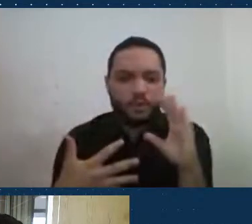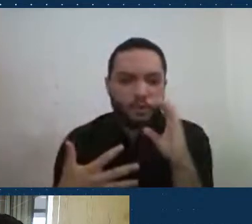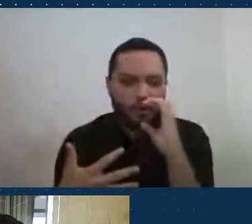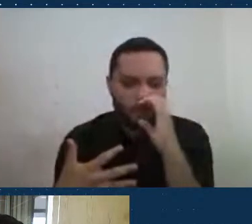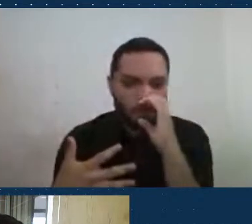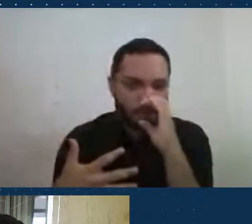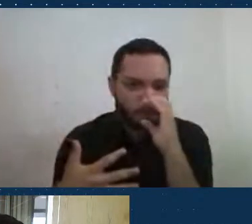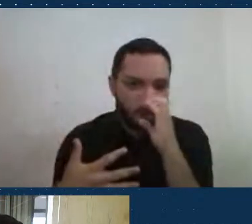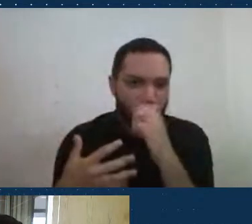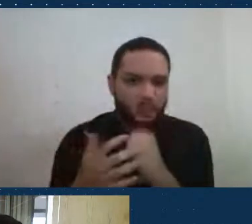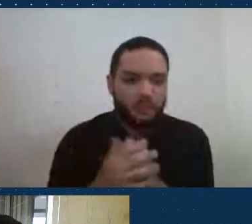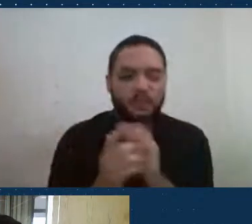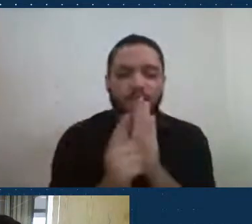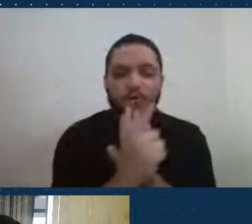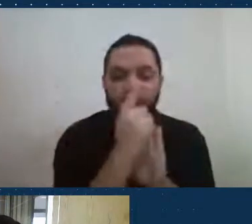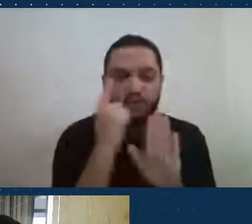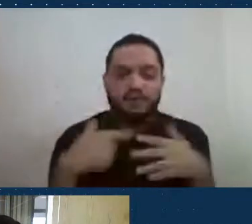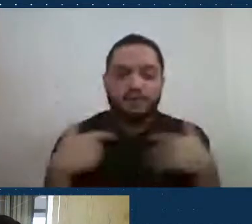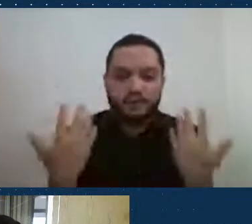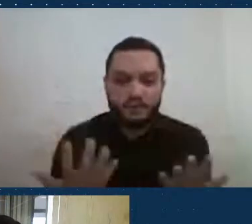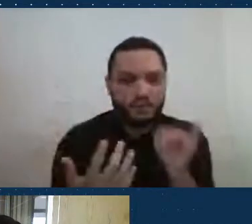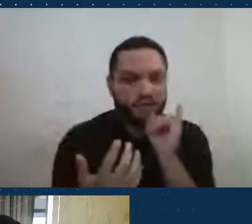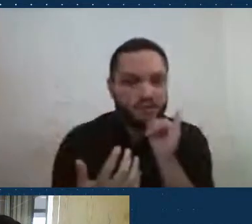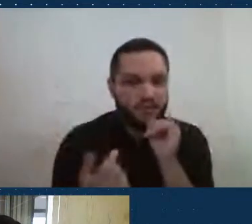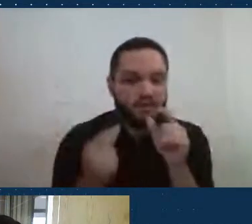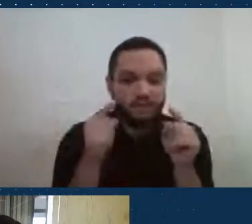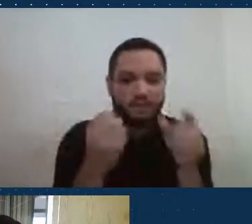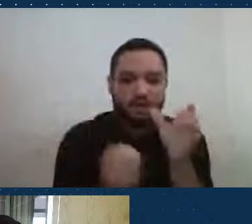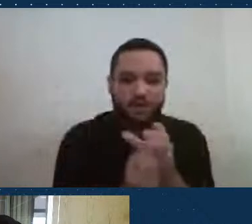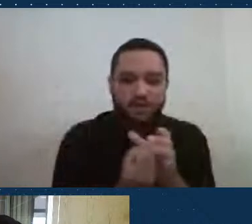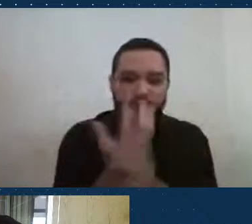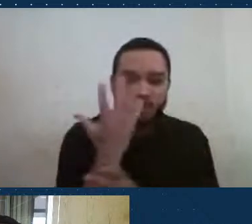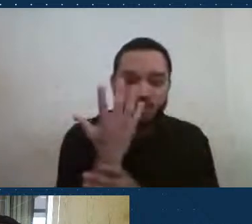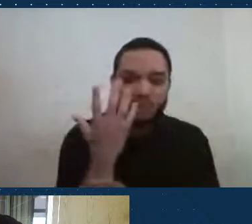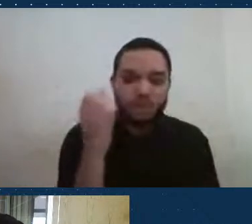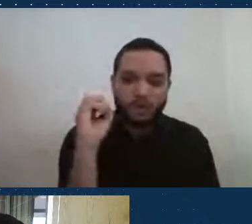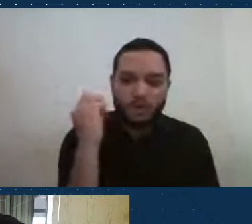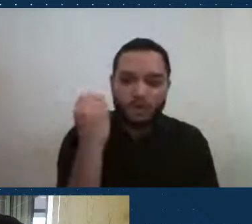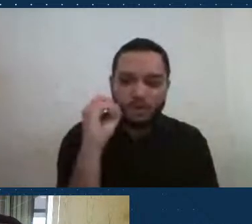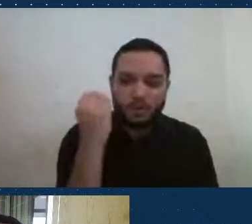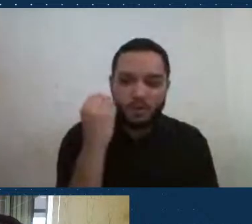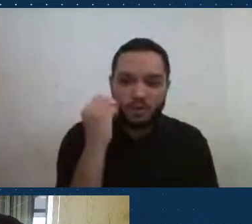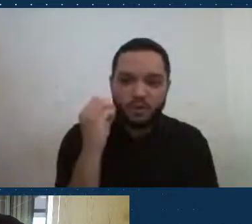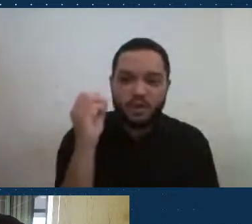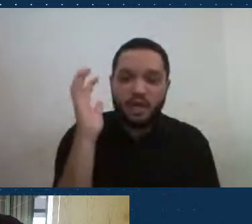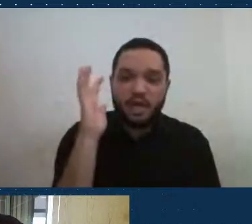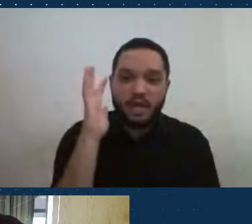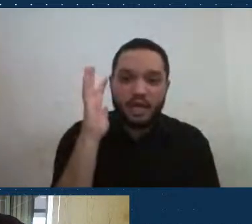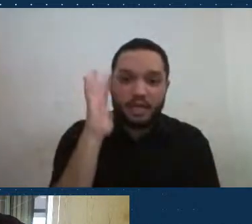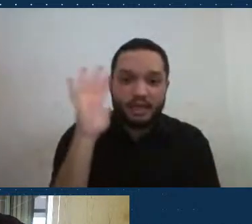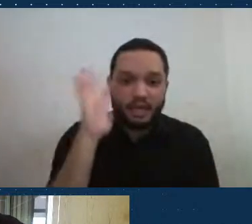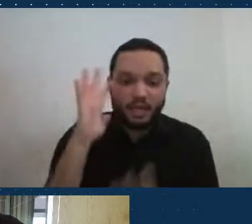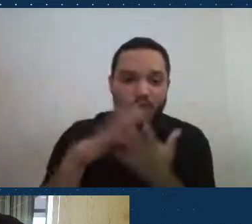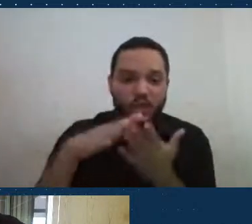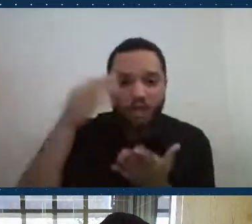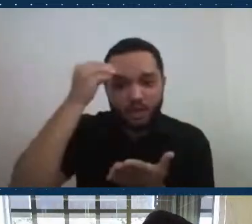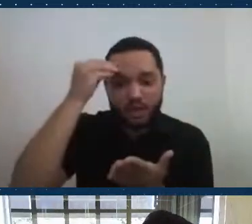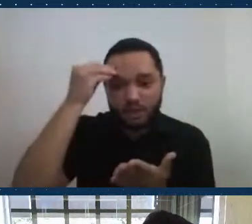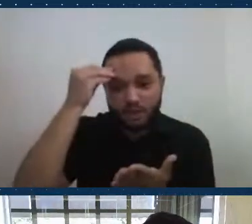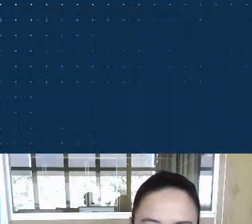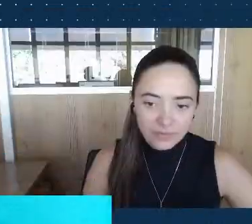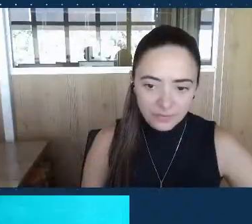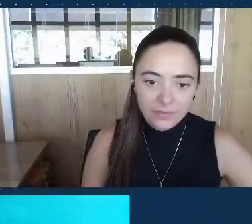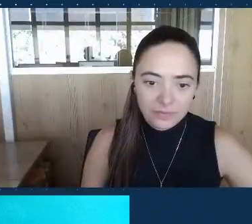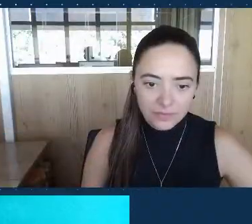constelam esses gêneros. Então, quer dizer, ele criou originalmente, né, essa teoria, e aí isso acontece, e isso é o que deveria